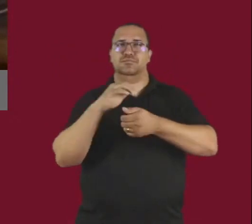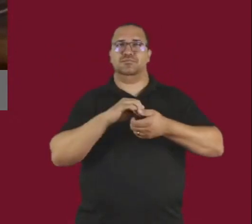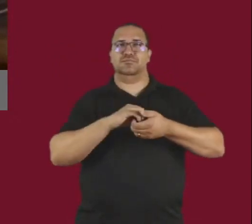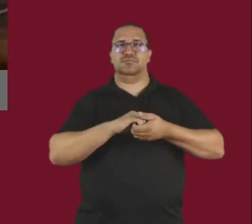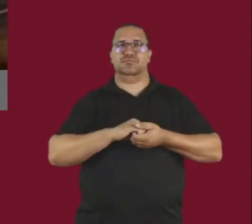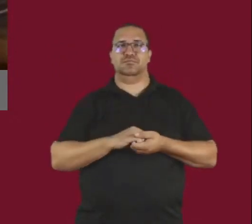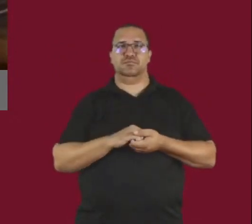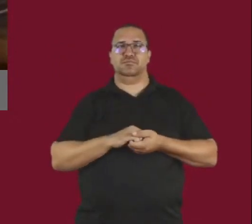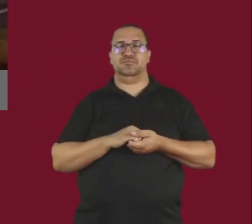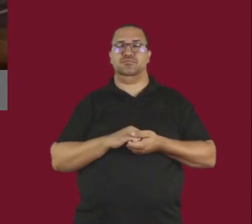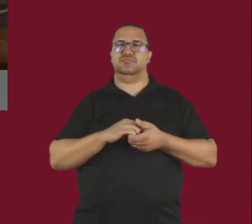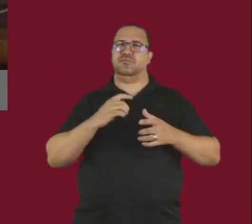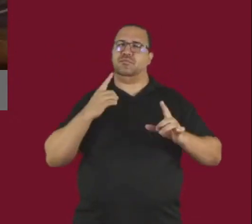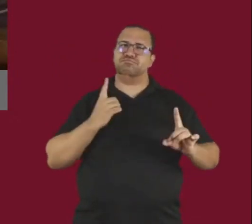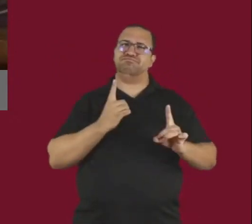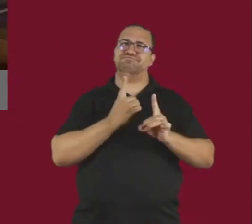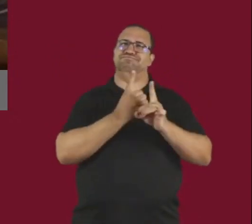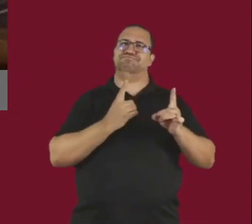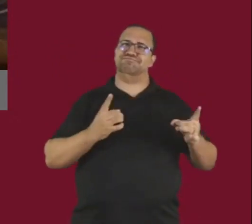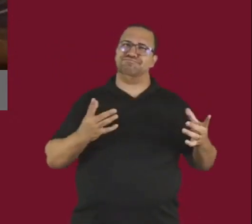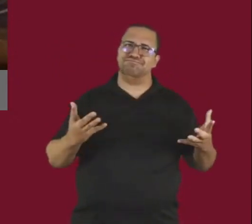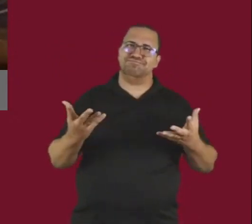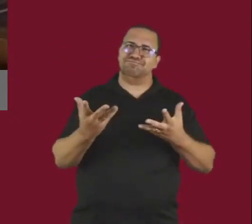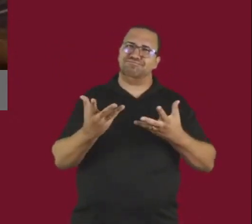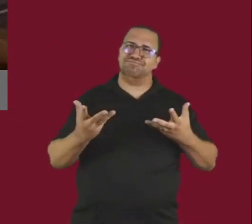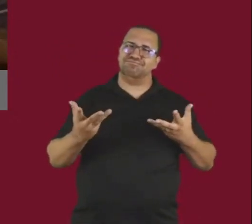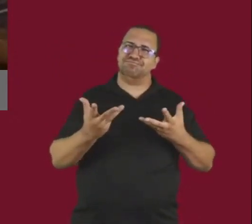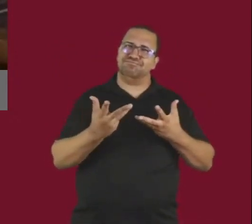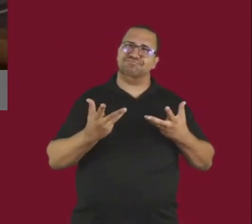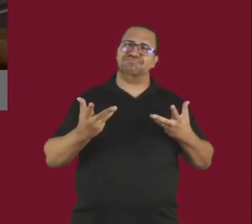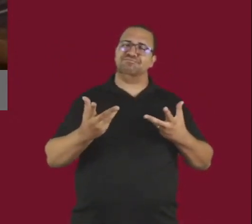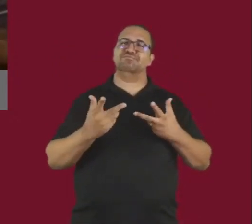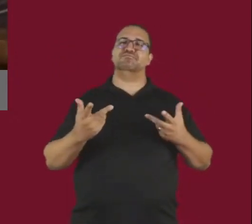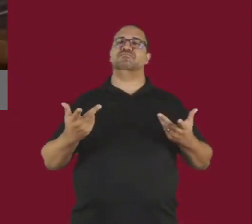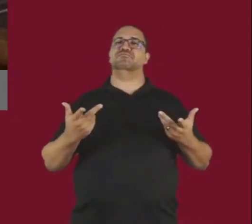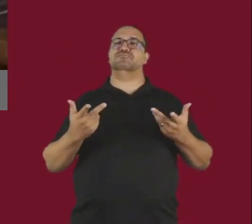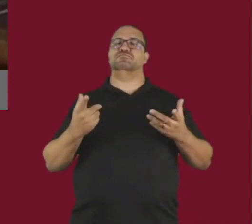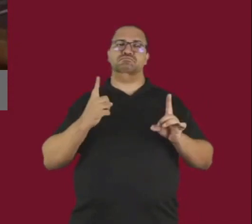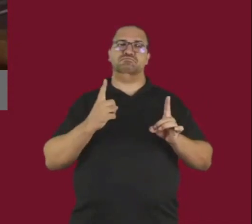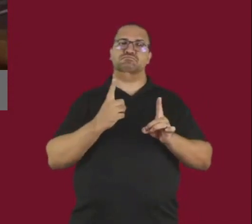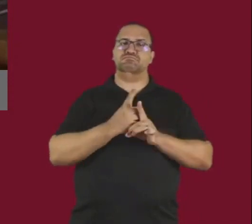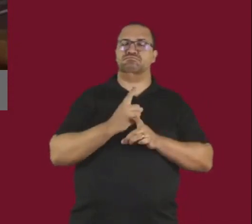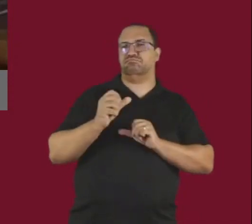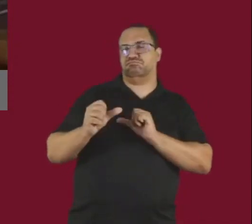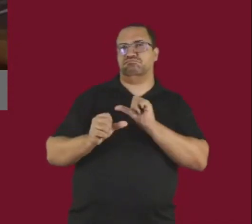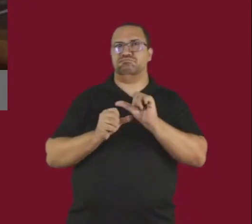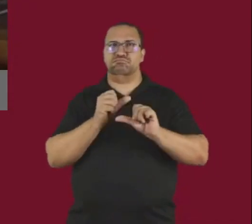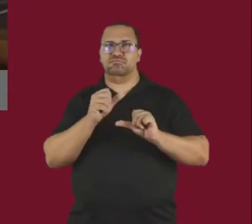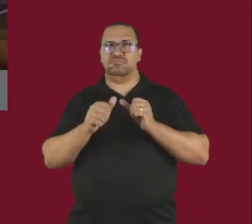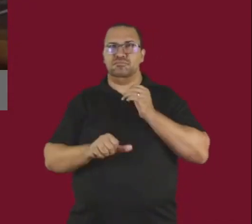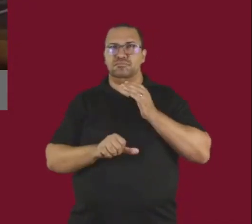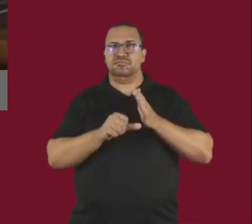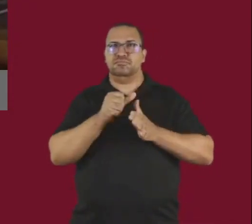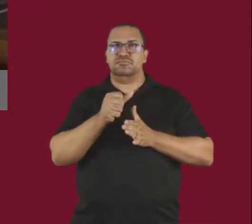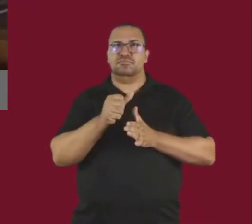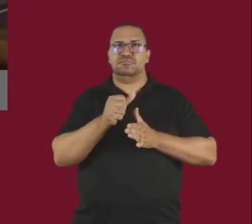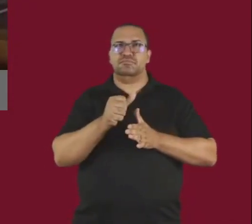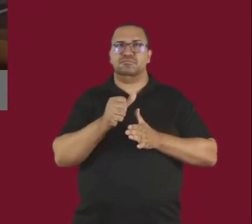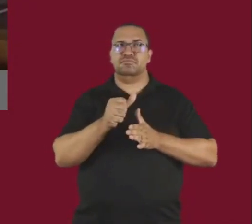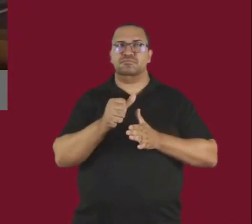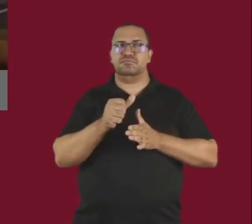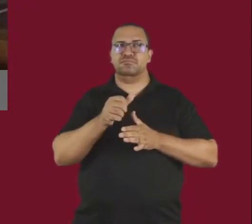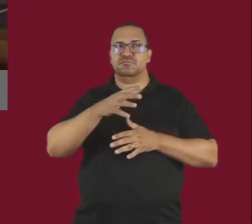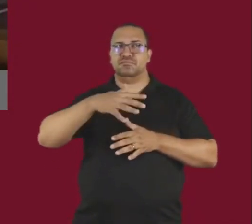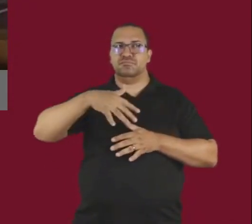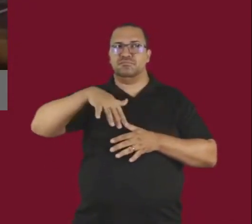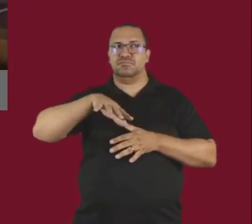Esse foi um encontro, assim, muito, muito forte, muito transformador, e foi uma das nossas